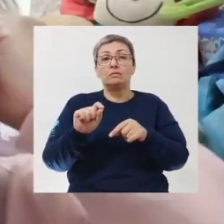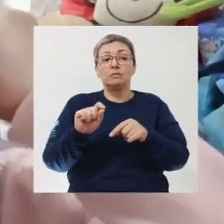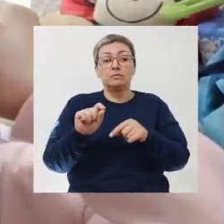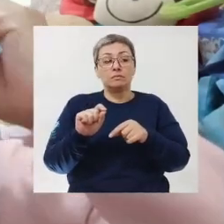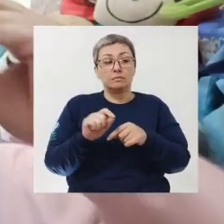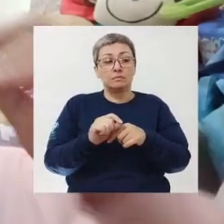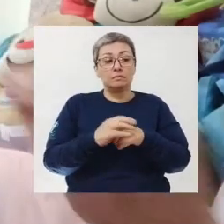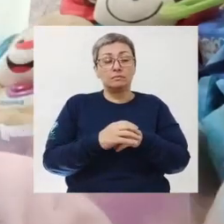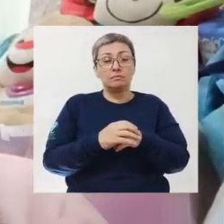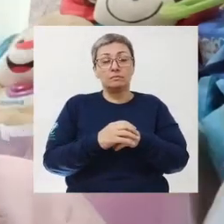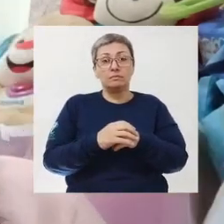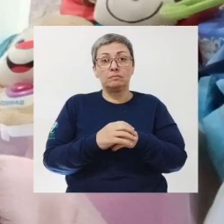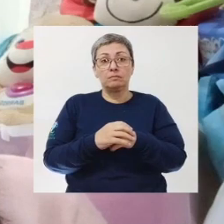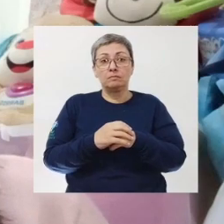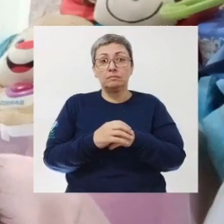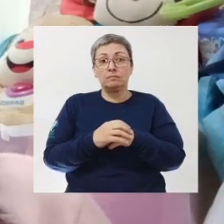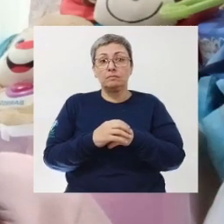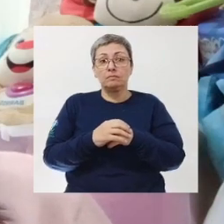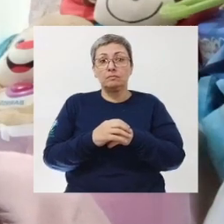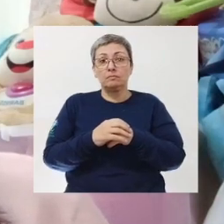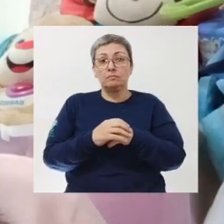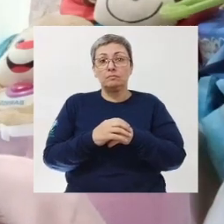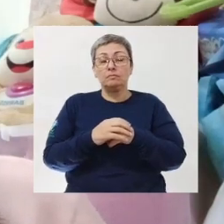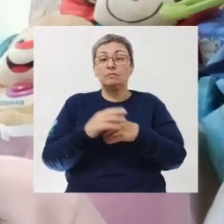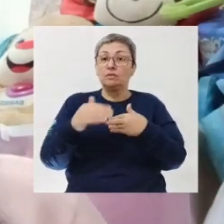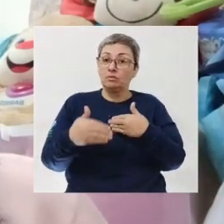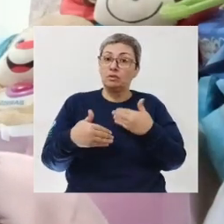né? E